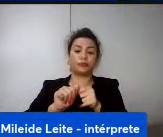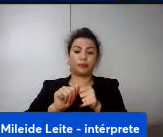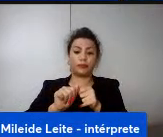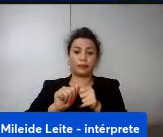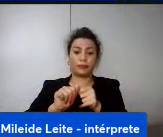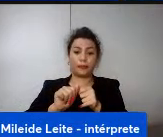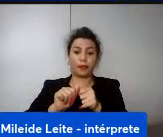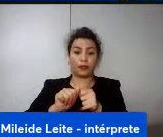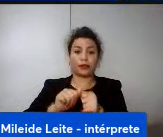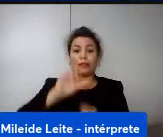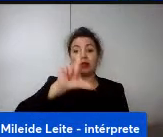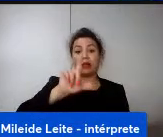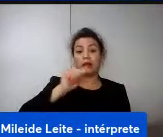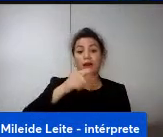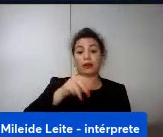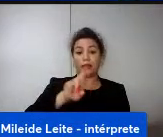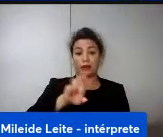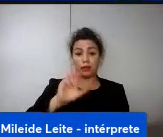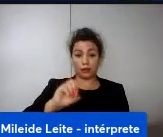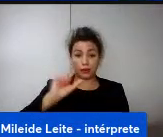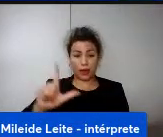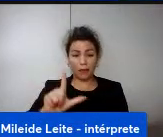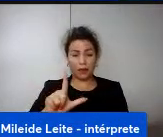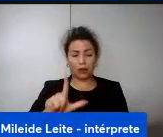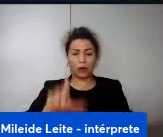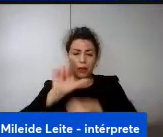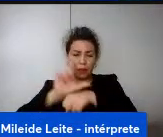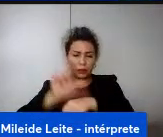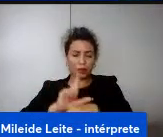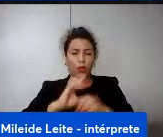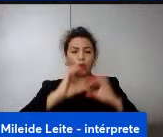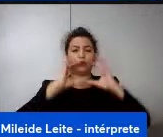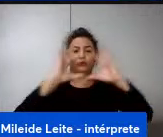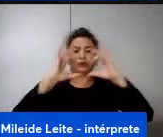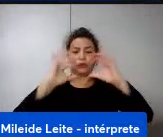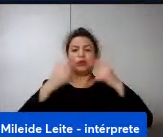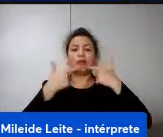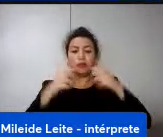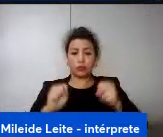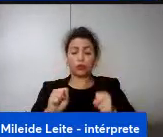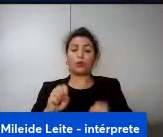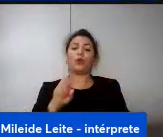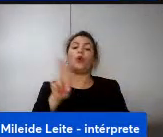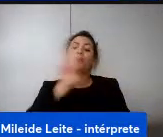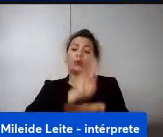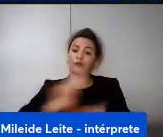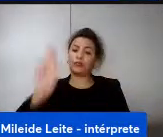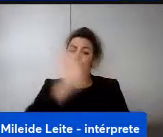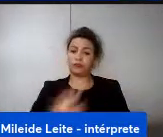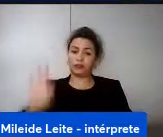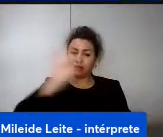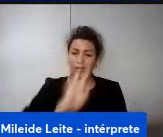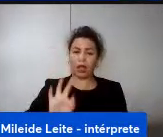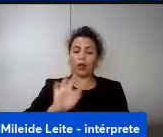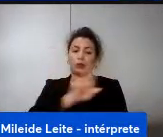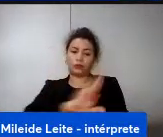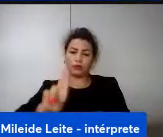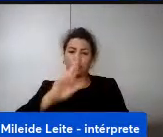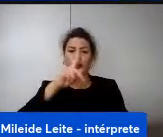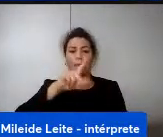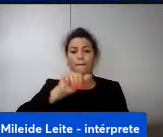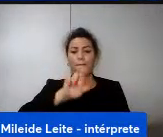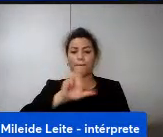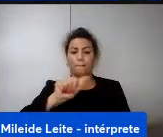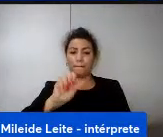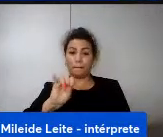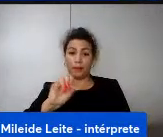no LAPROL, Laboratório de Processamento Linguístico, aqui da Universidade Federal da Paraíba, o laboratório coordenado pelo professor Márcio